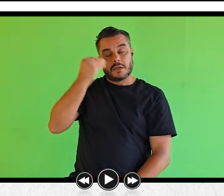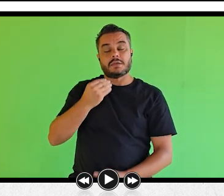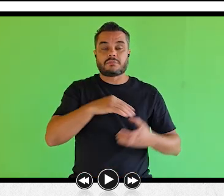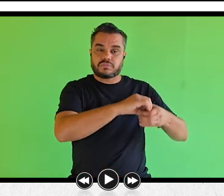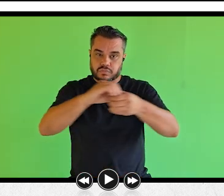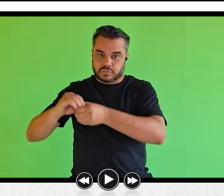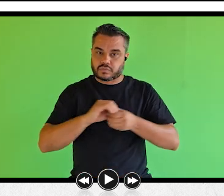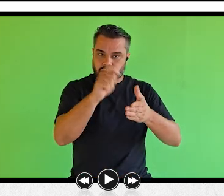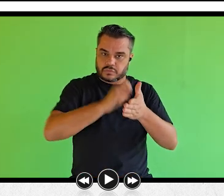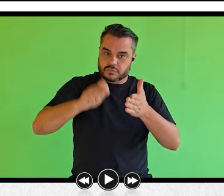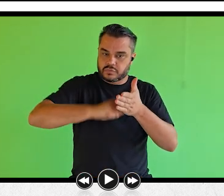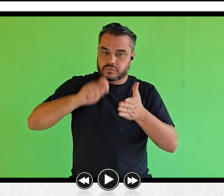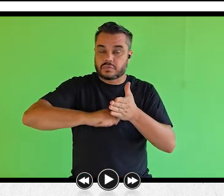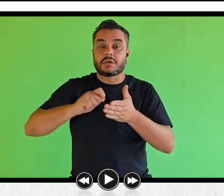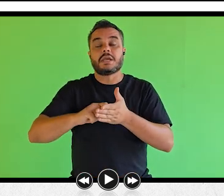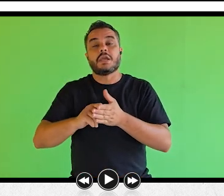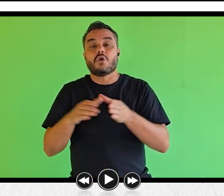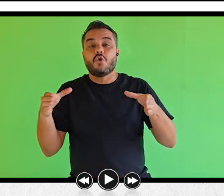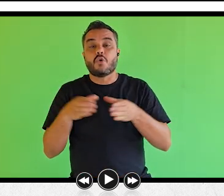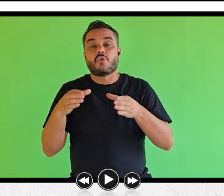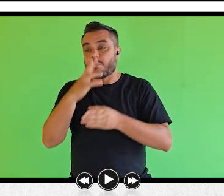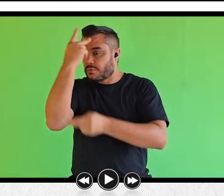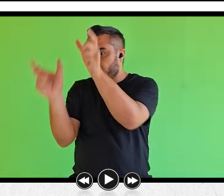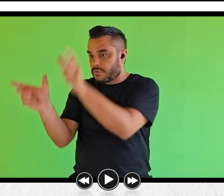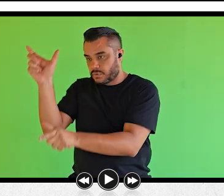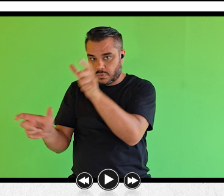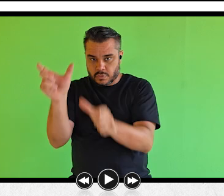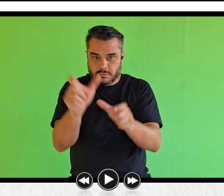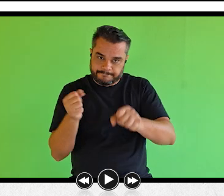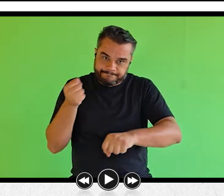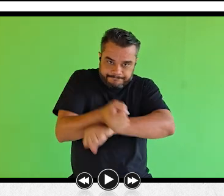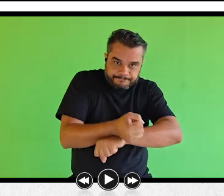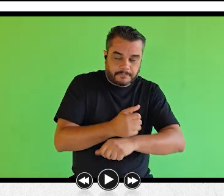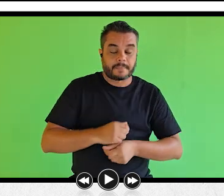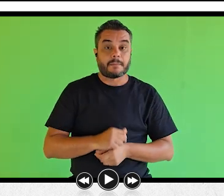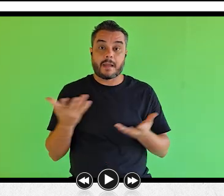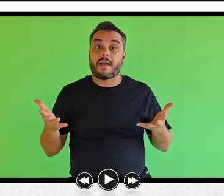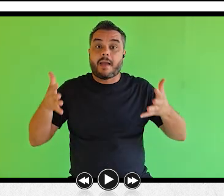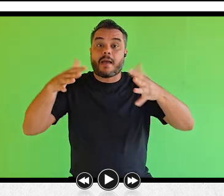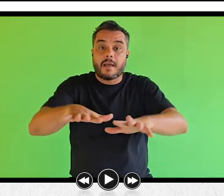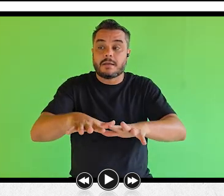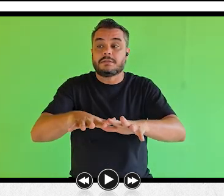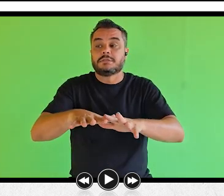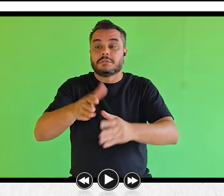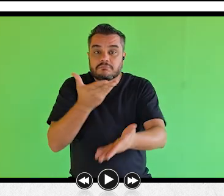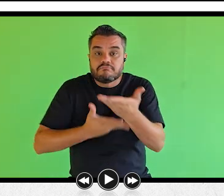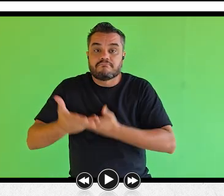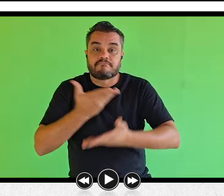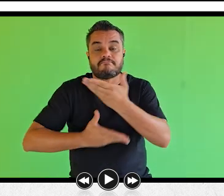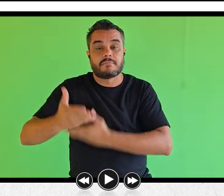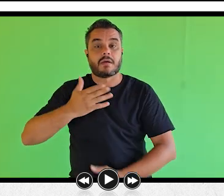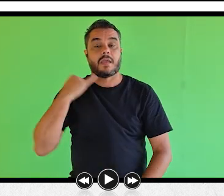Para que haja essa inclusão socioeconômica dos catadores, é importante reforçar as principais ações. Uma delas, muito bem